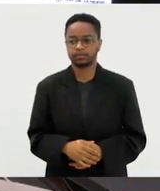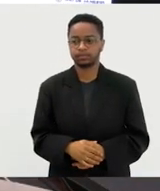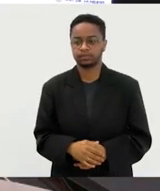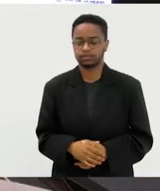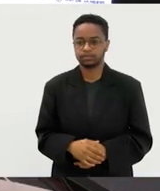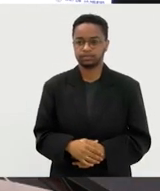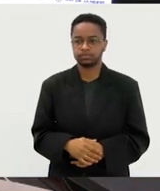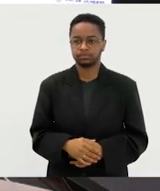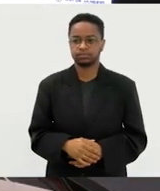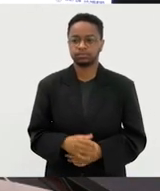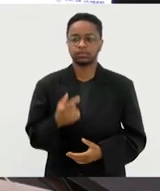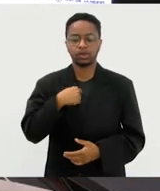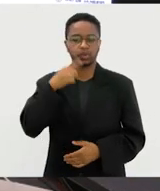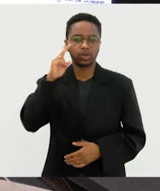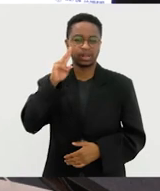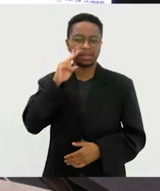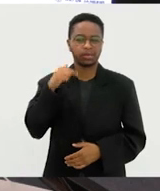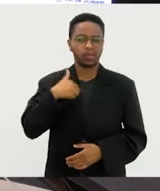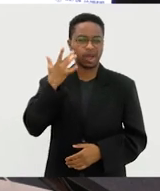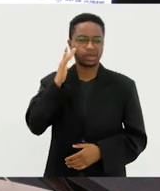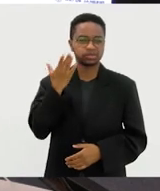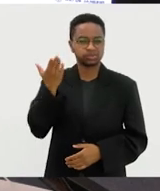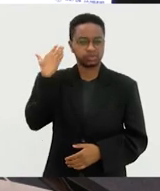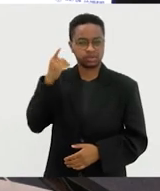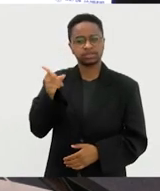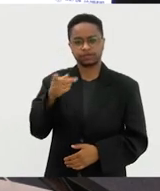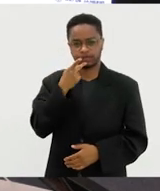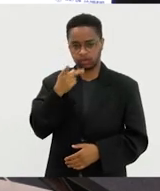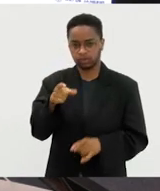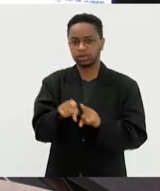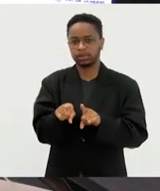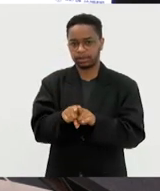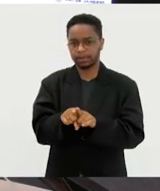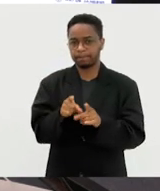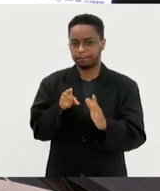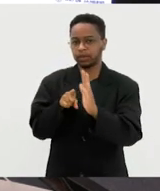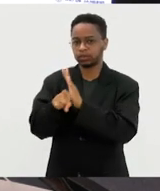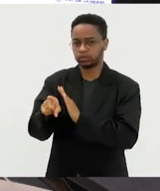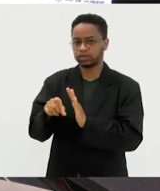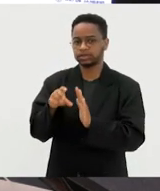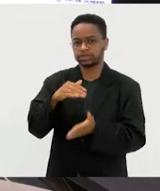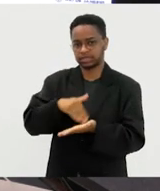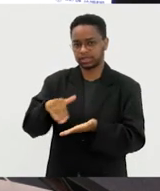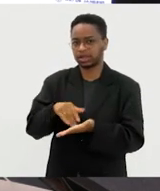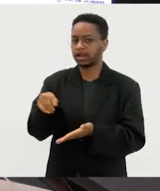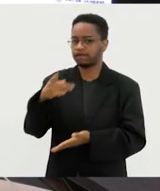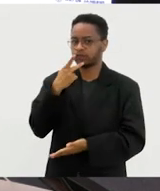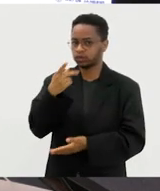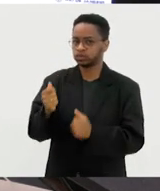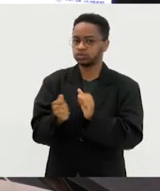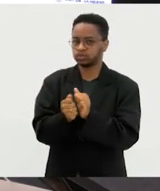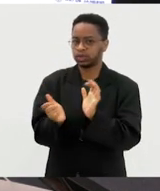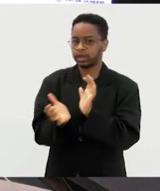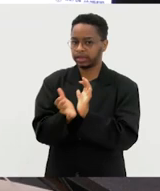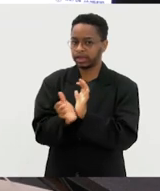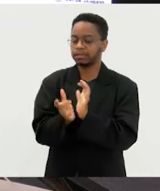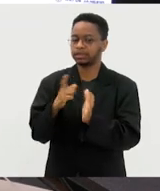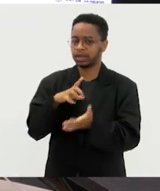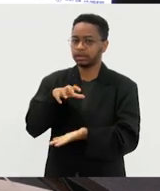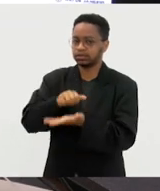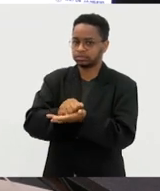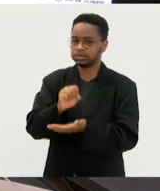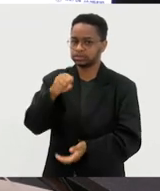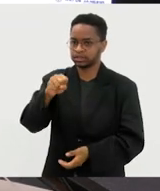Sim. Eu me recordo, acho que foi na última audiência, você fez esse questionamento ao secretário, né? E ele tinha conferido com a equipe que estava